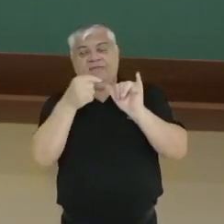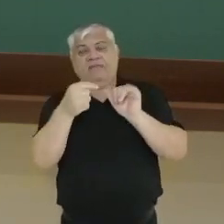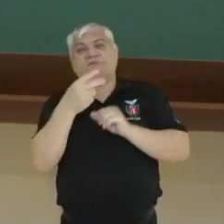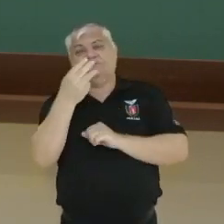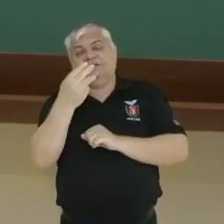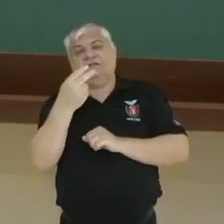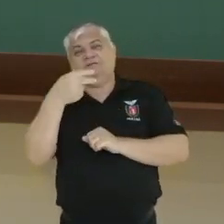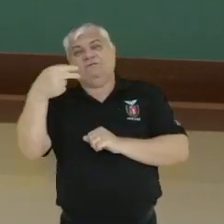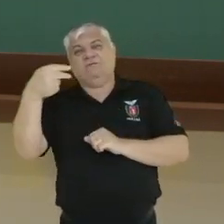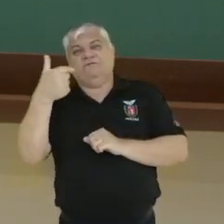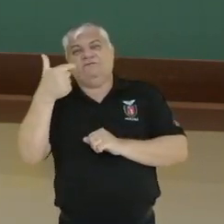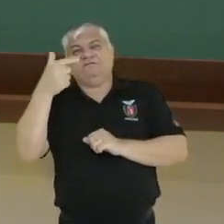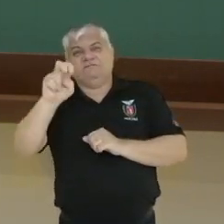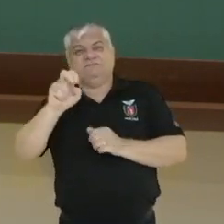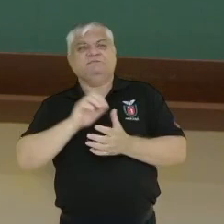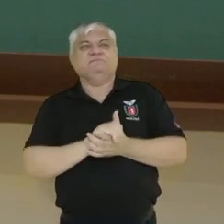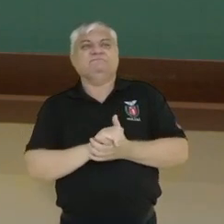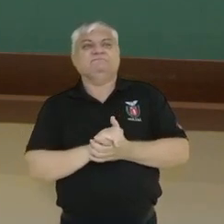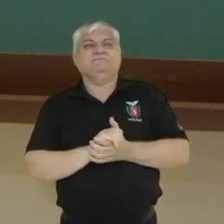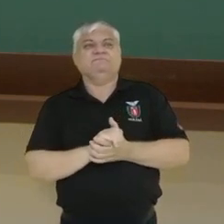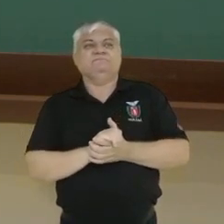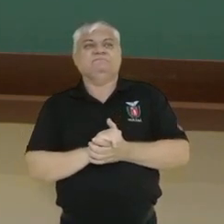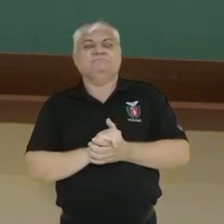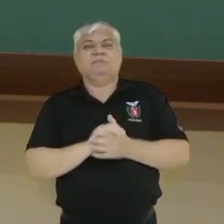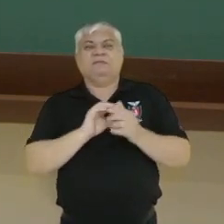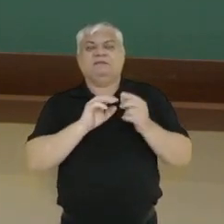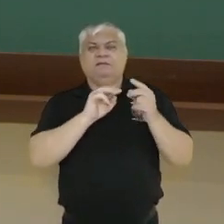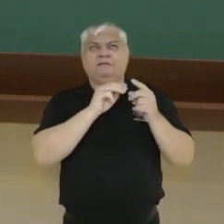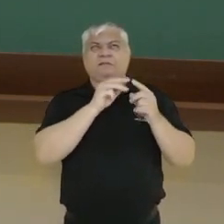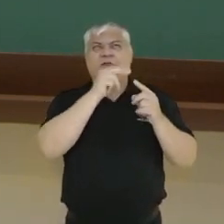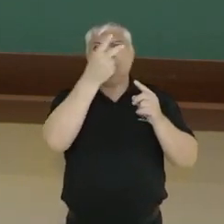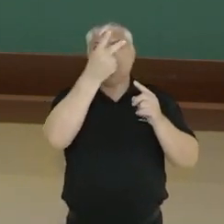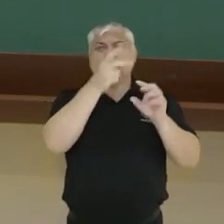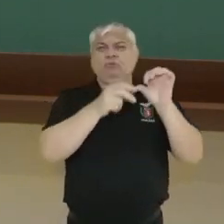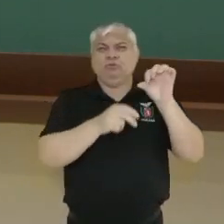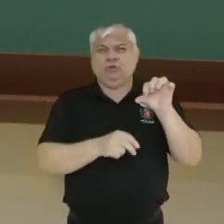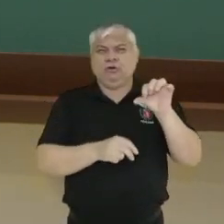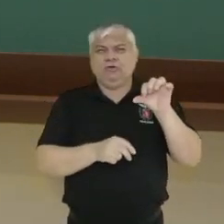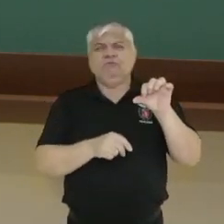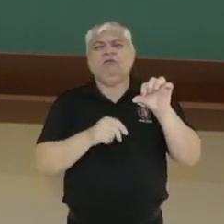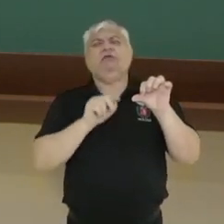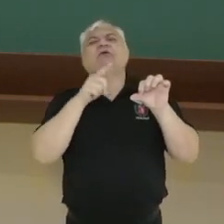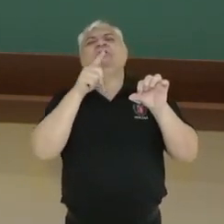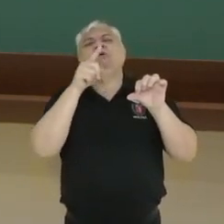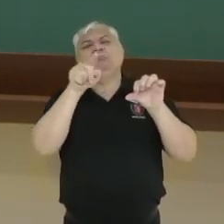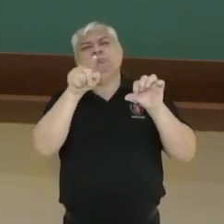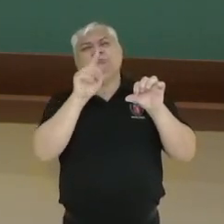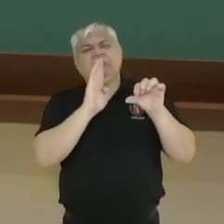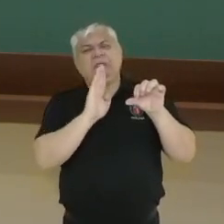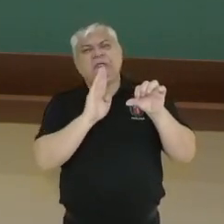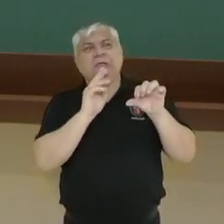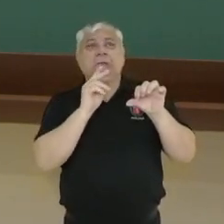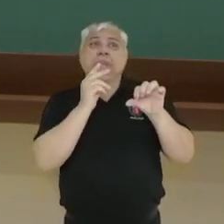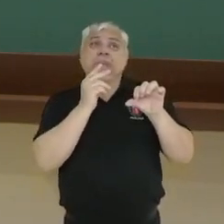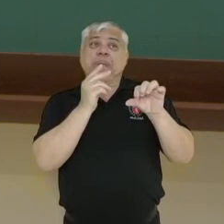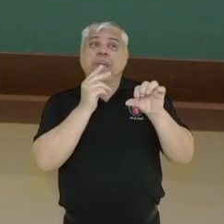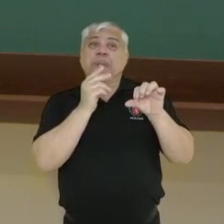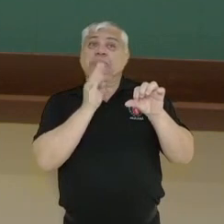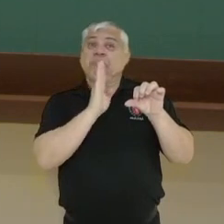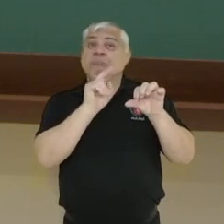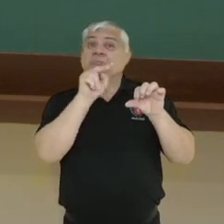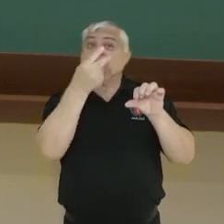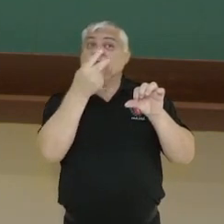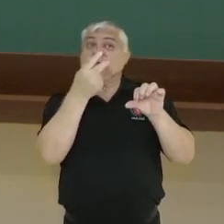a 25. Fazendo aqui 3 ao quadrado, 9, B menos 3 ao quadrado é o produto notável. Tomar cuidado